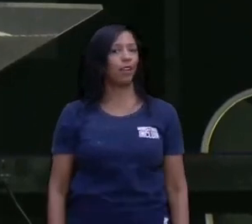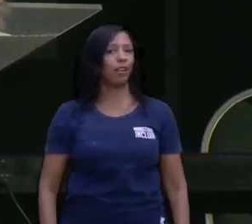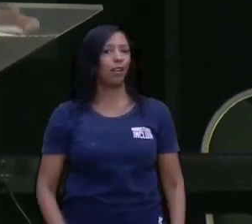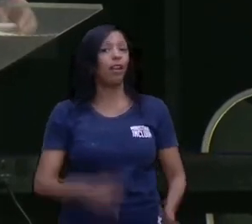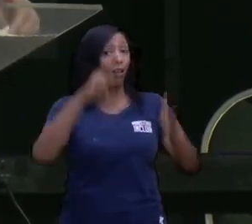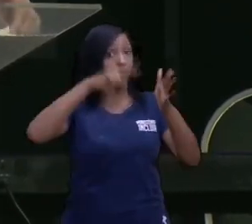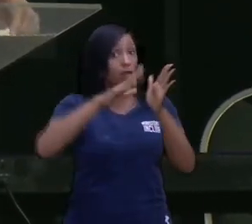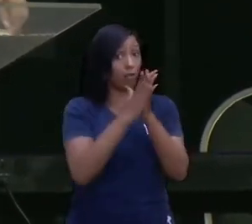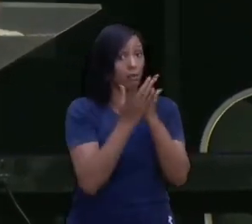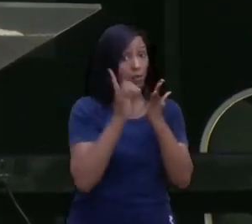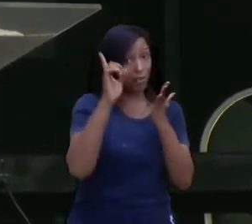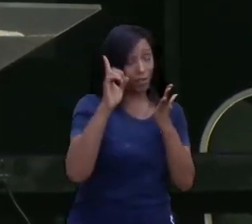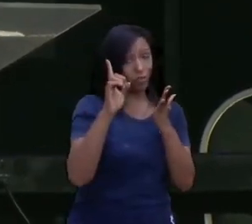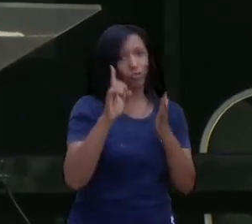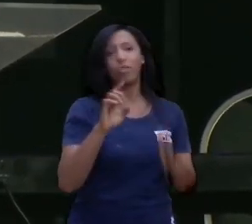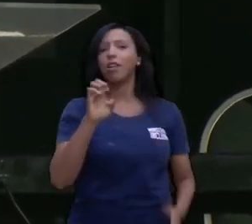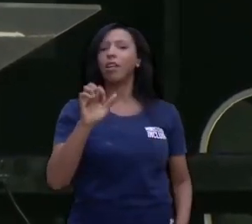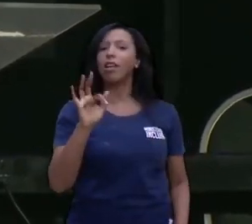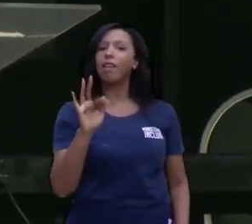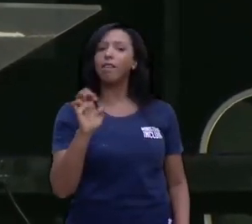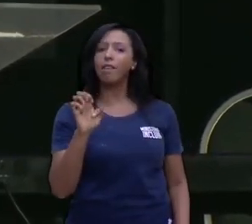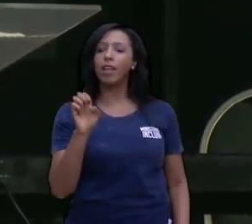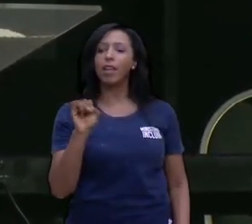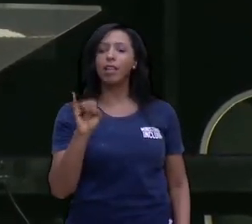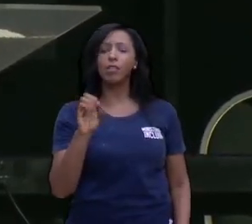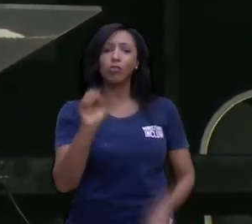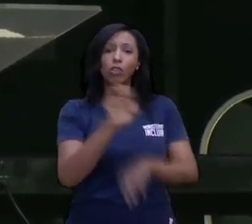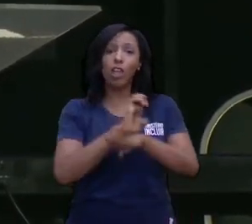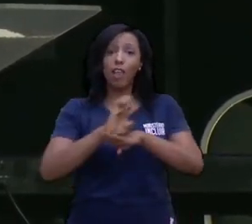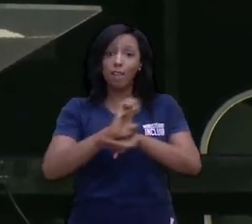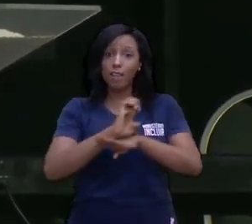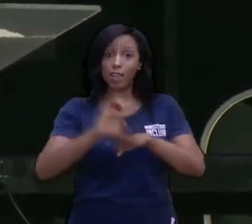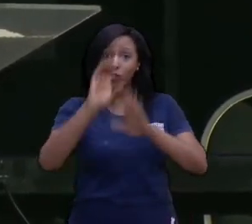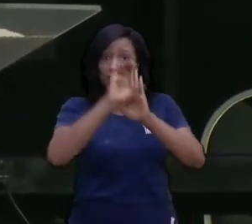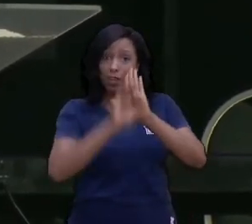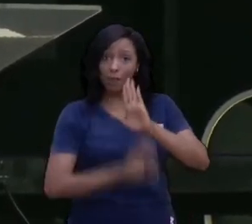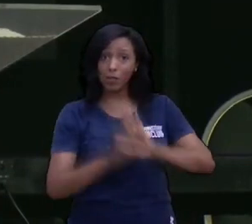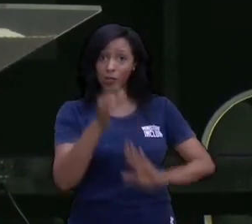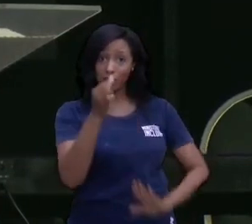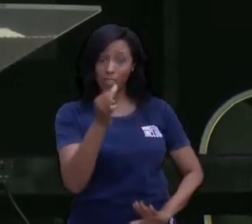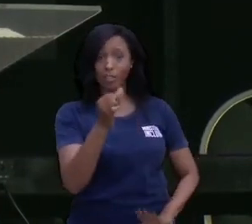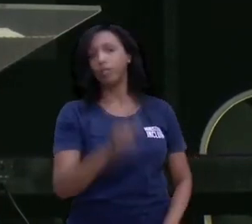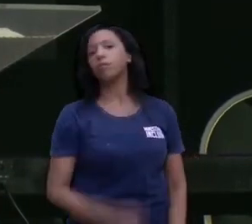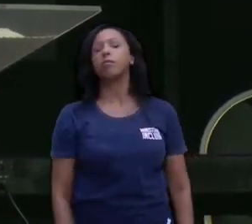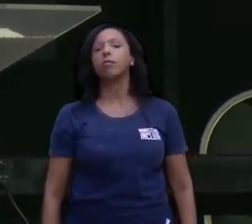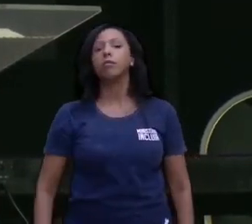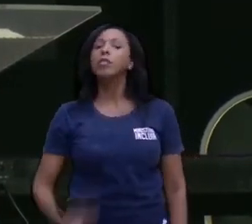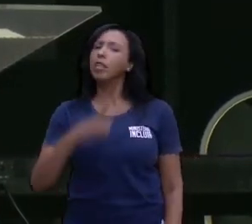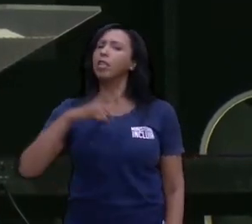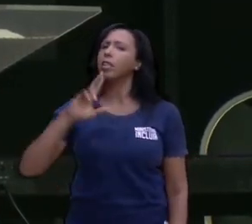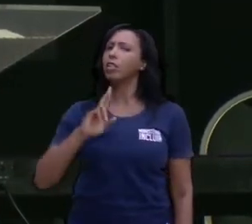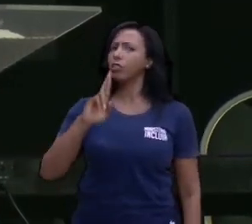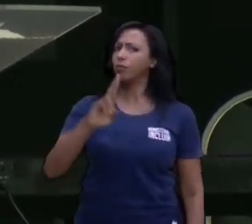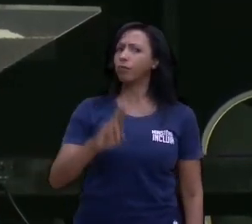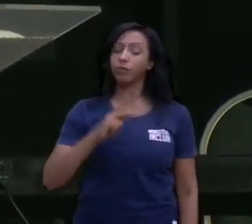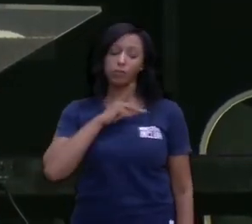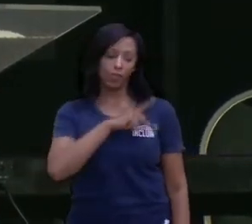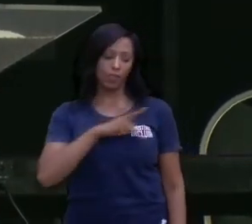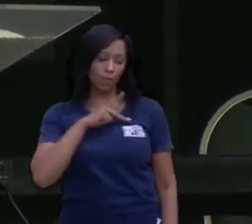Efésios Capítulo 6 vai nos dar a resposta o apóstolo Paulo escrevendo a Igreja de